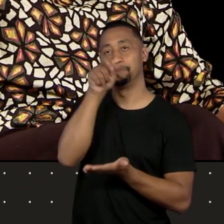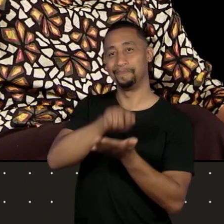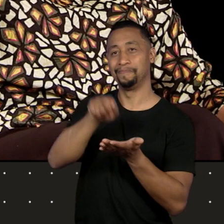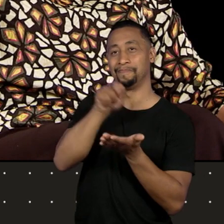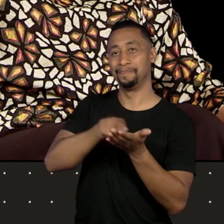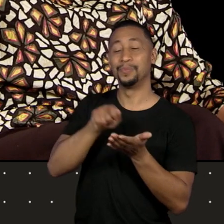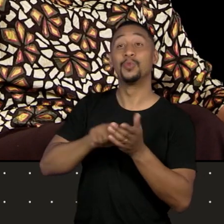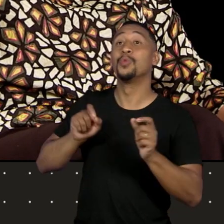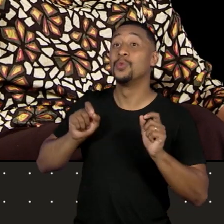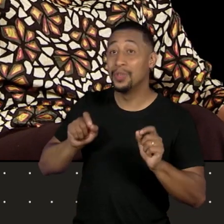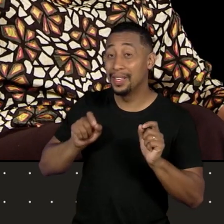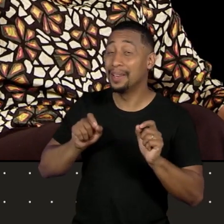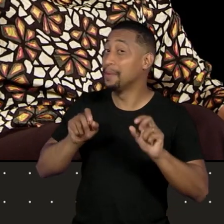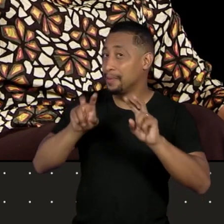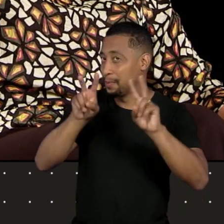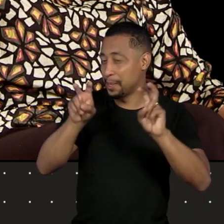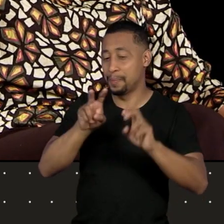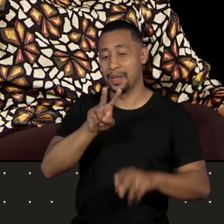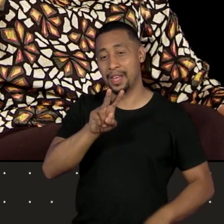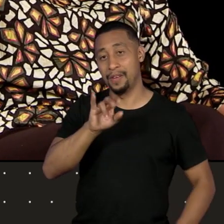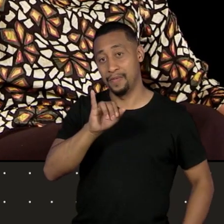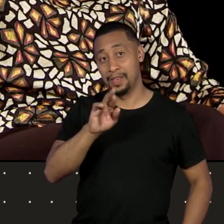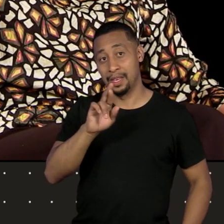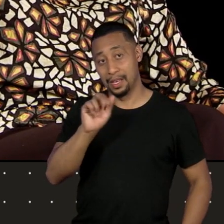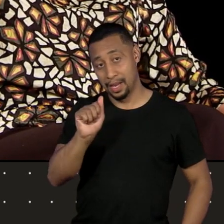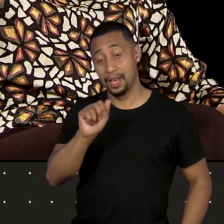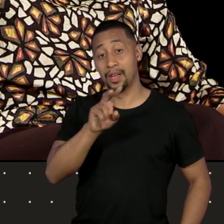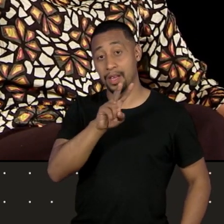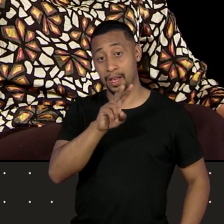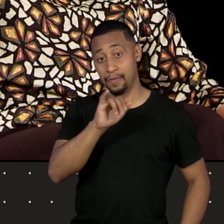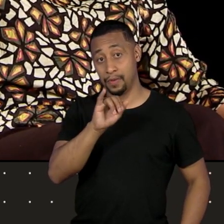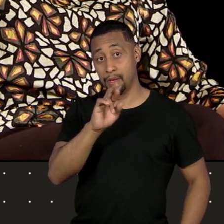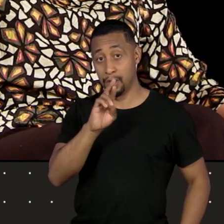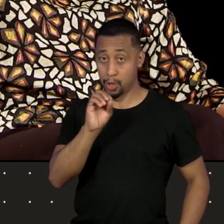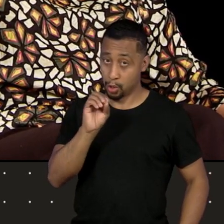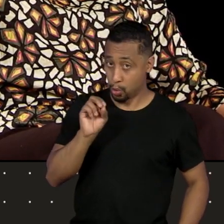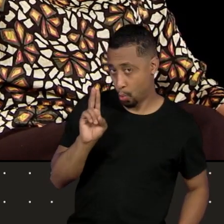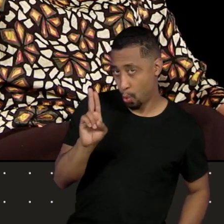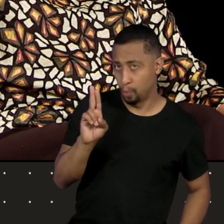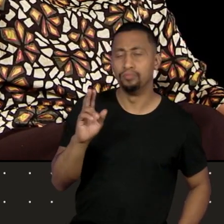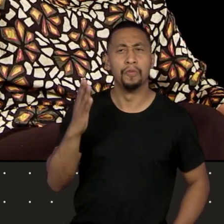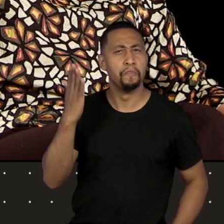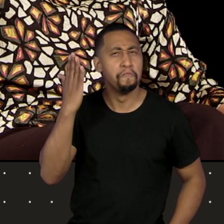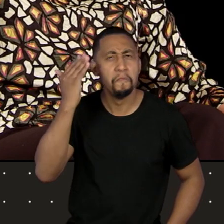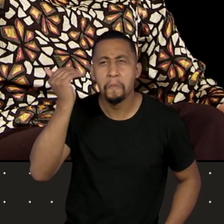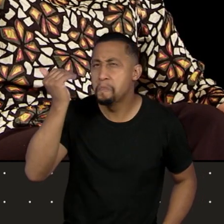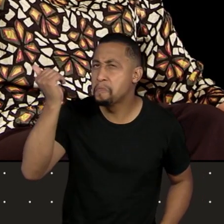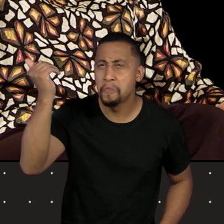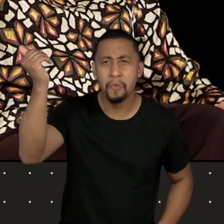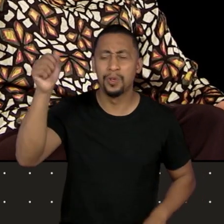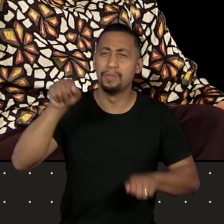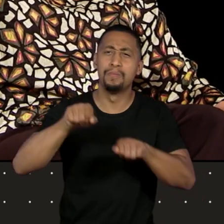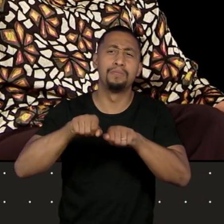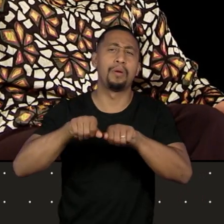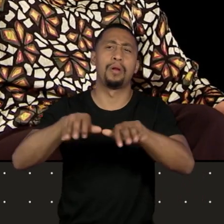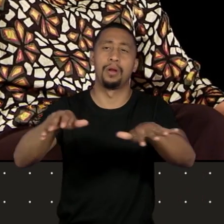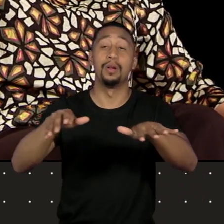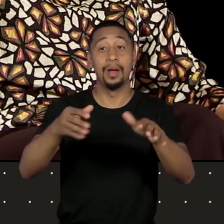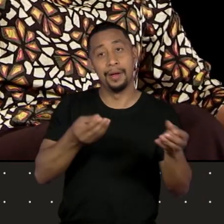o Vira Virou, essa música que fez tanto sucesso no Brasil e também no mundo, para exatamente a Eugênia